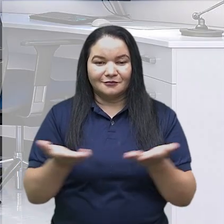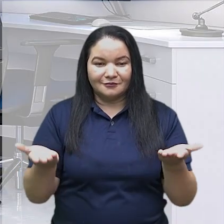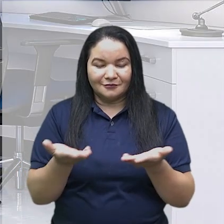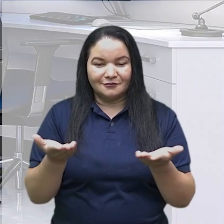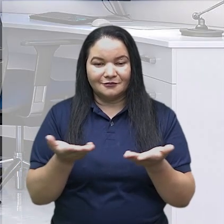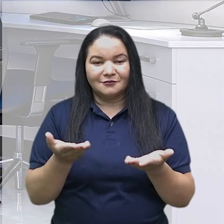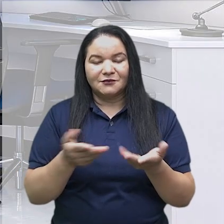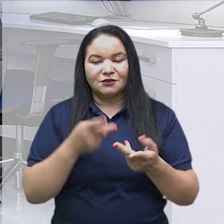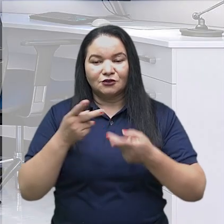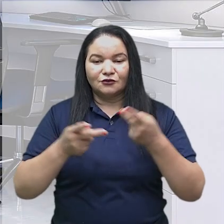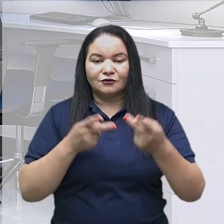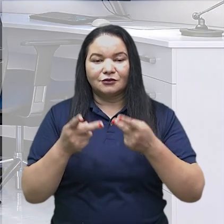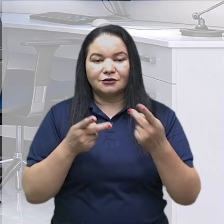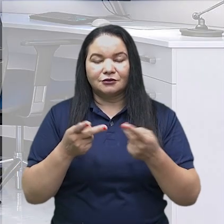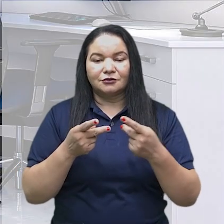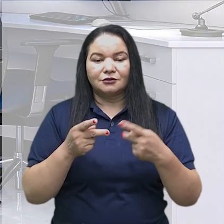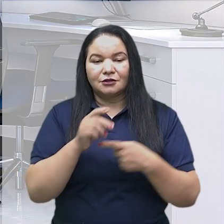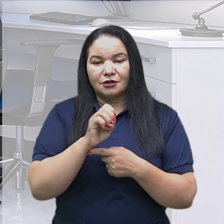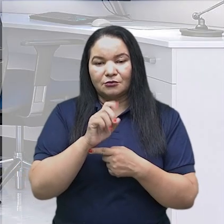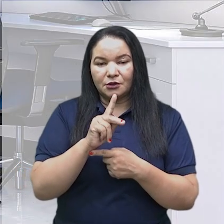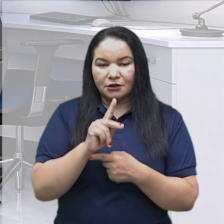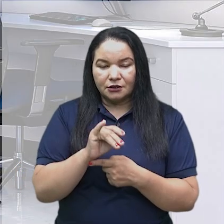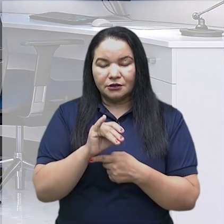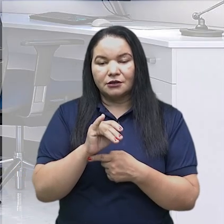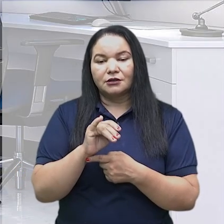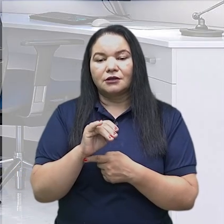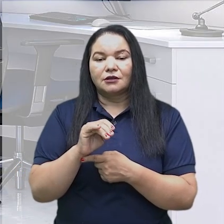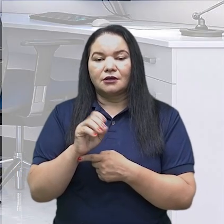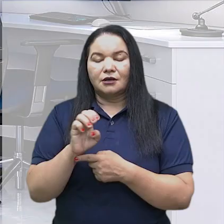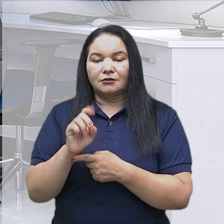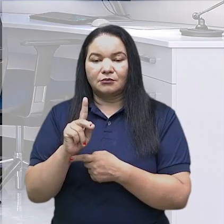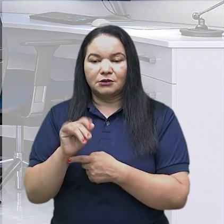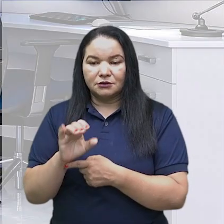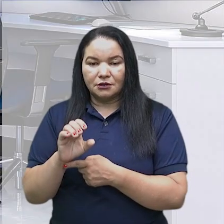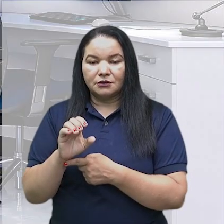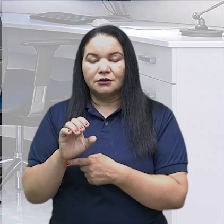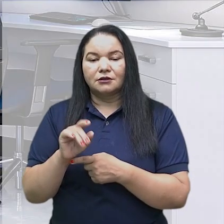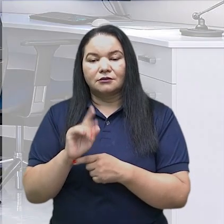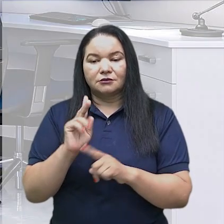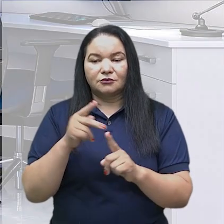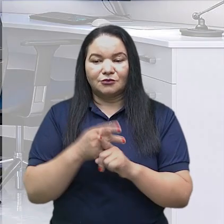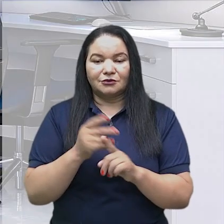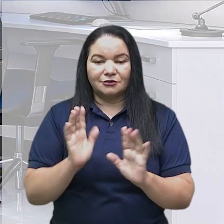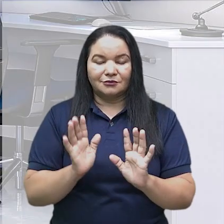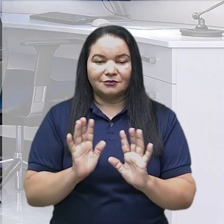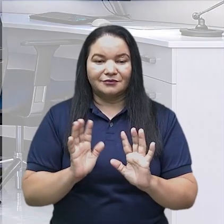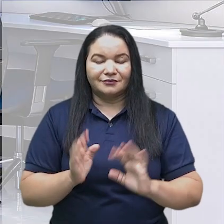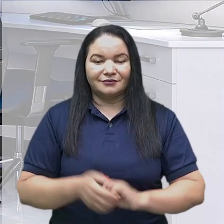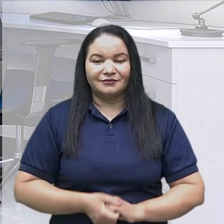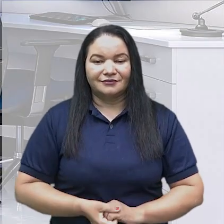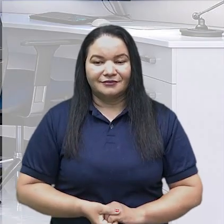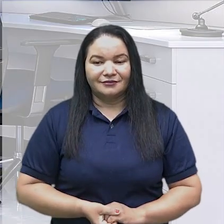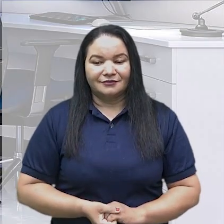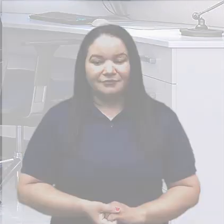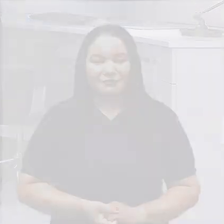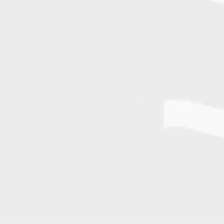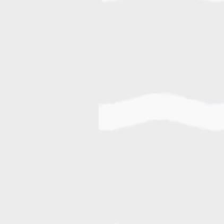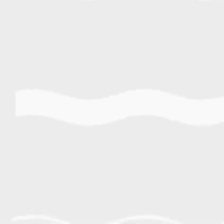hoje, né, em que falamos dos equipamentos de proteção individual e coletivo. Até uma próxima oportunidade. Tchau, tchau.